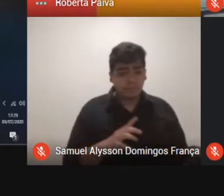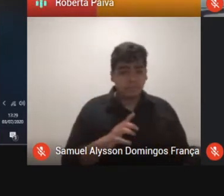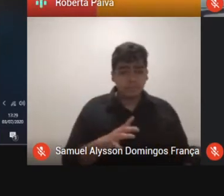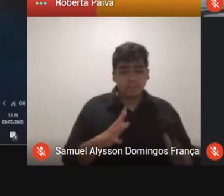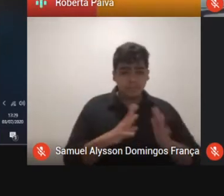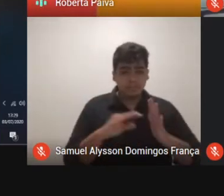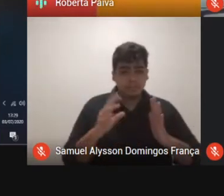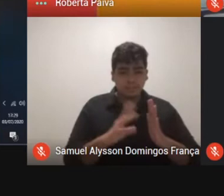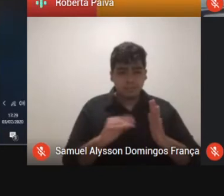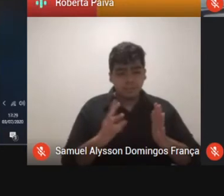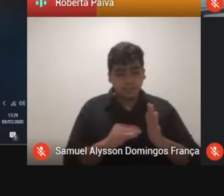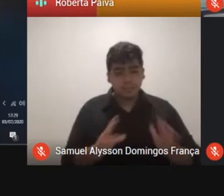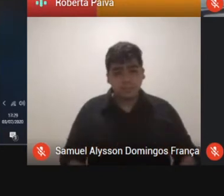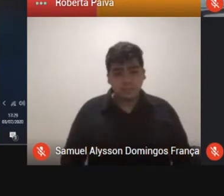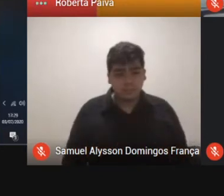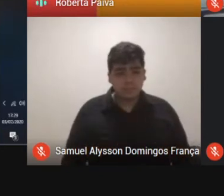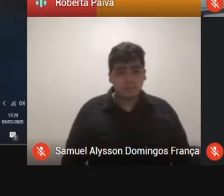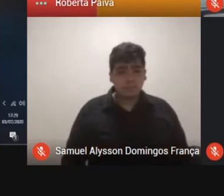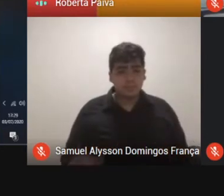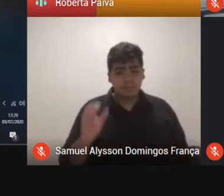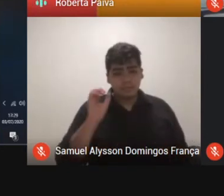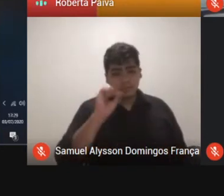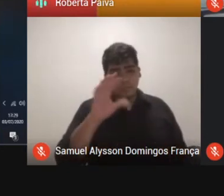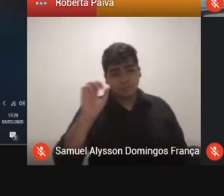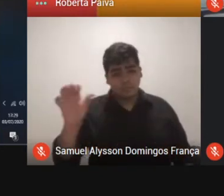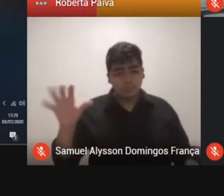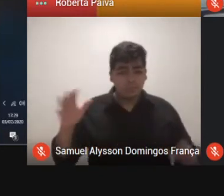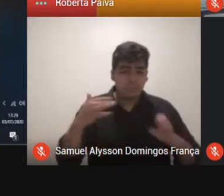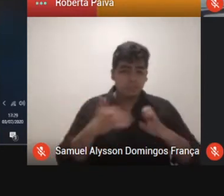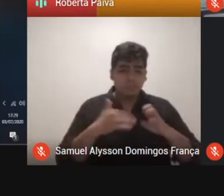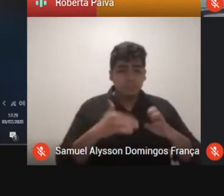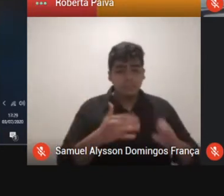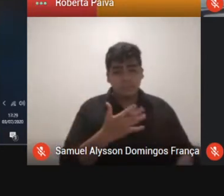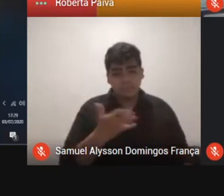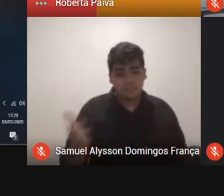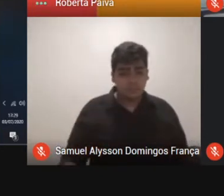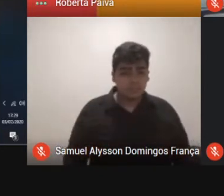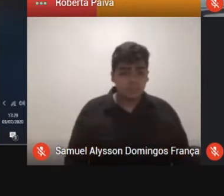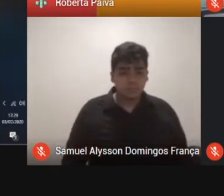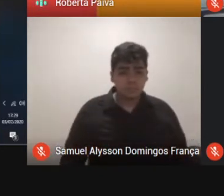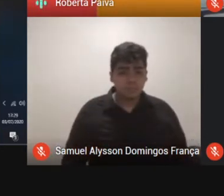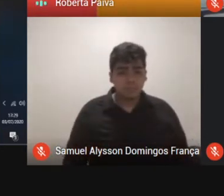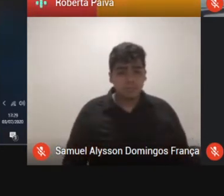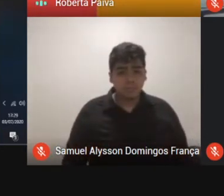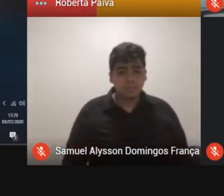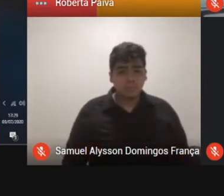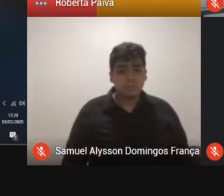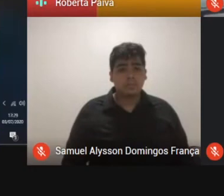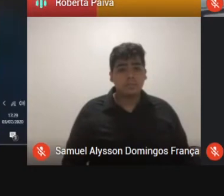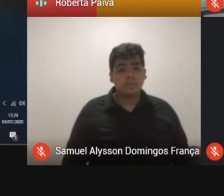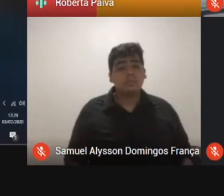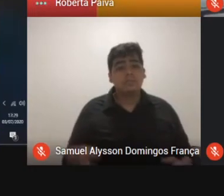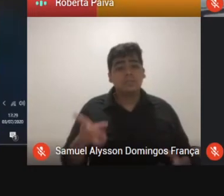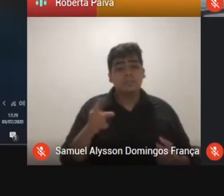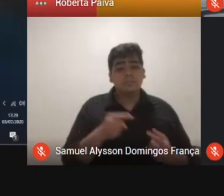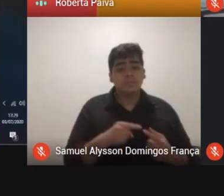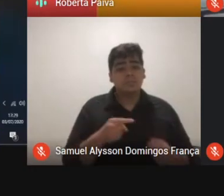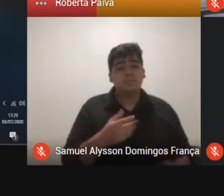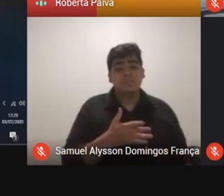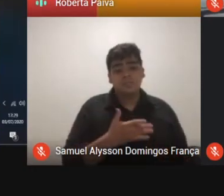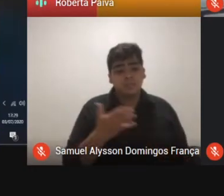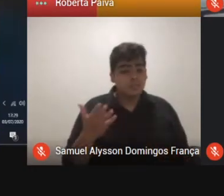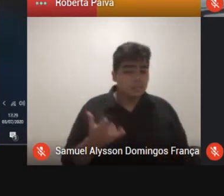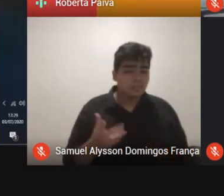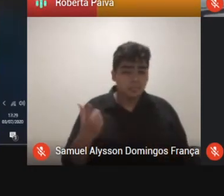aumentada. Ele foi enviado por e-mail para vocês, se não me engano, justamente para que vocês pudessem fazer o